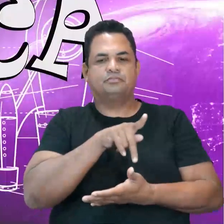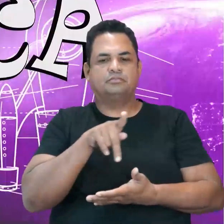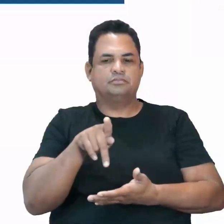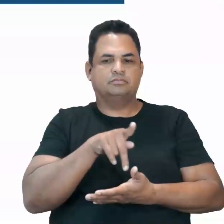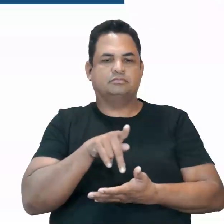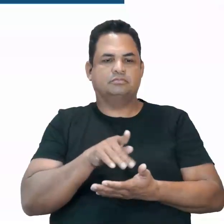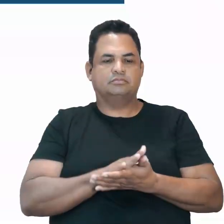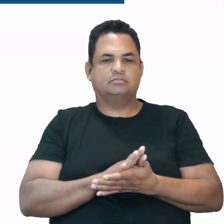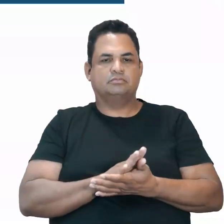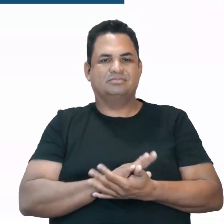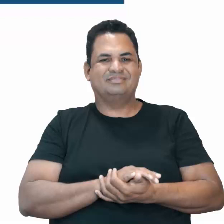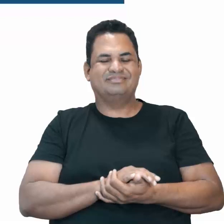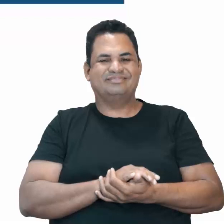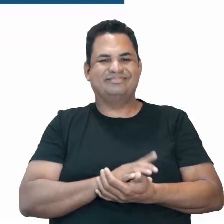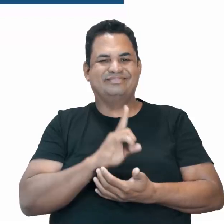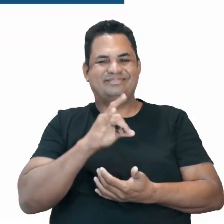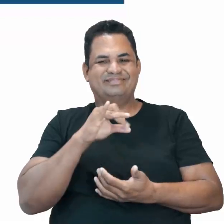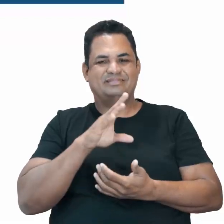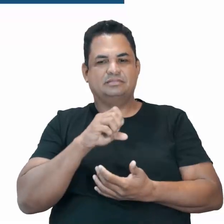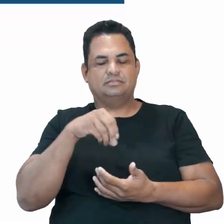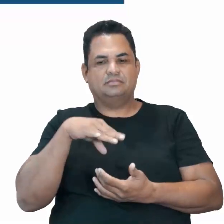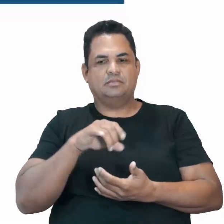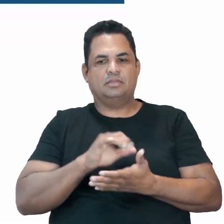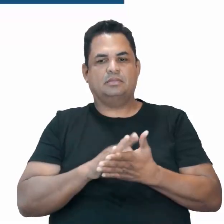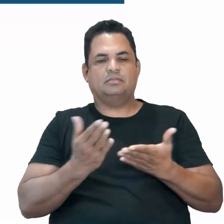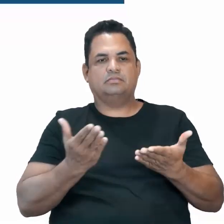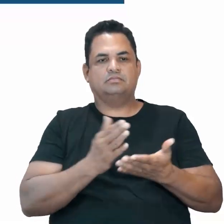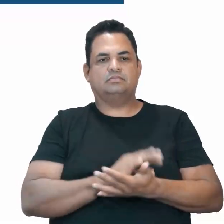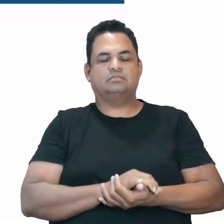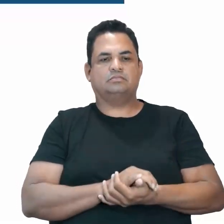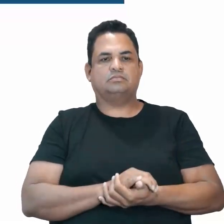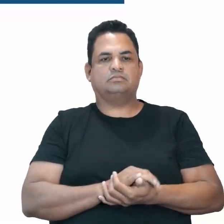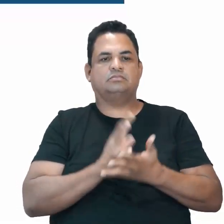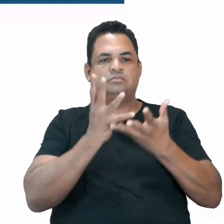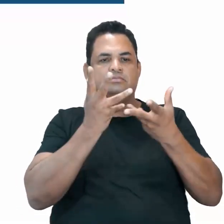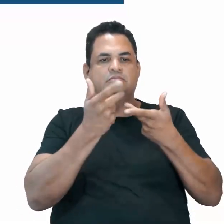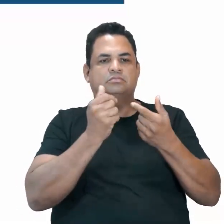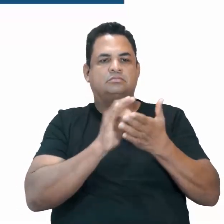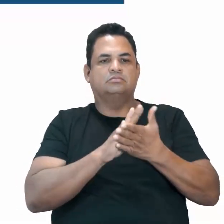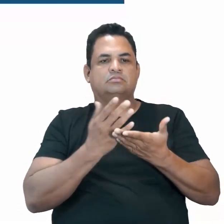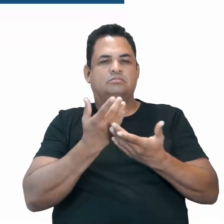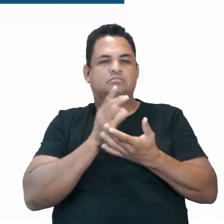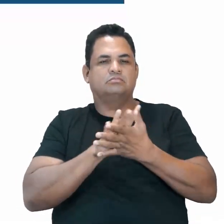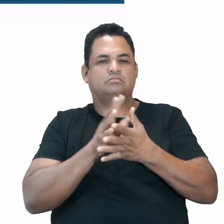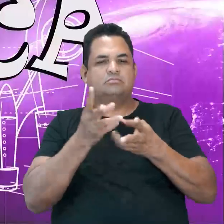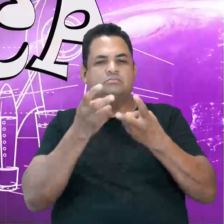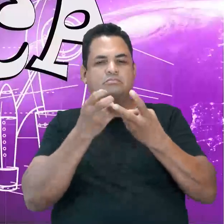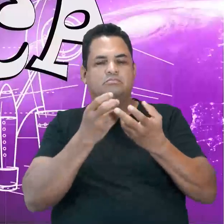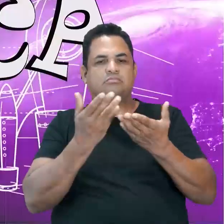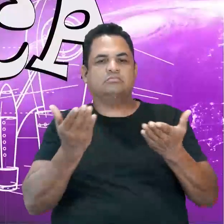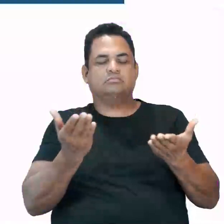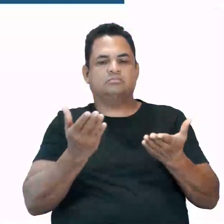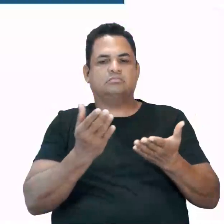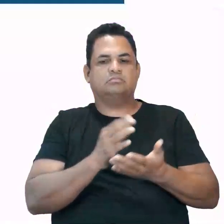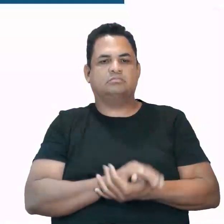professor Mac. Bom, habilidade, né? Identificar olha só,